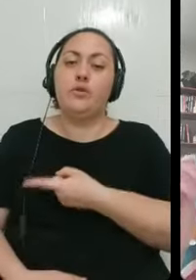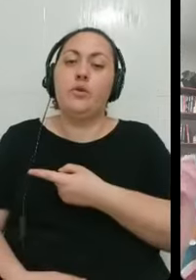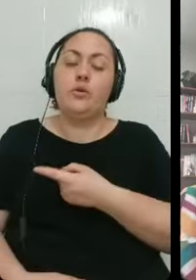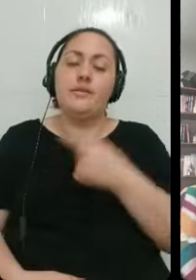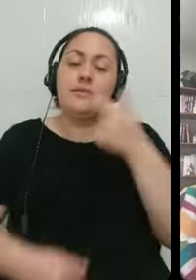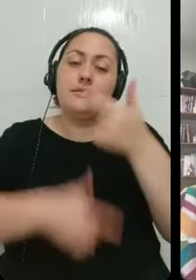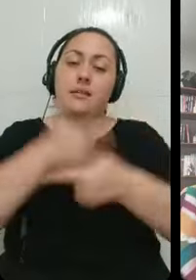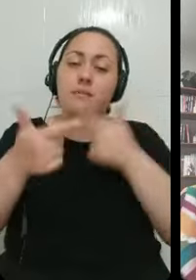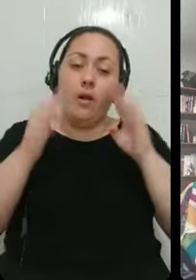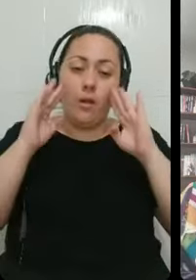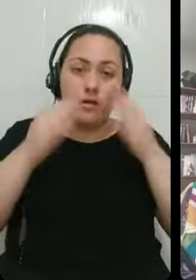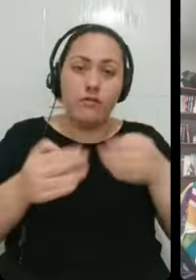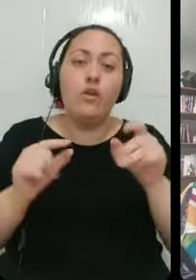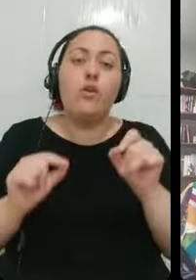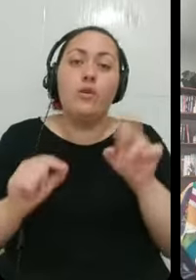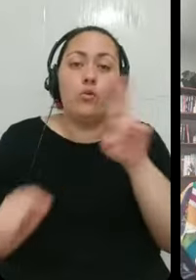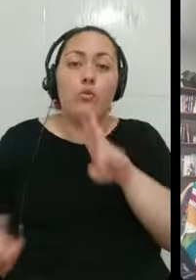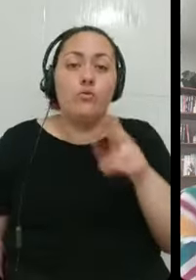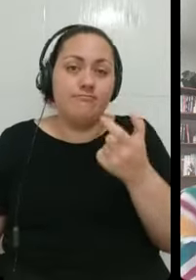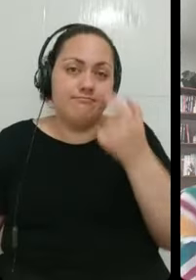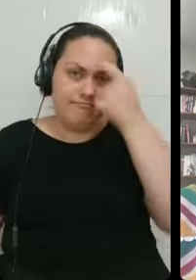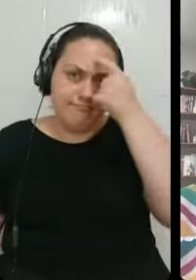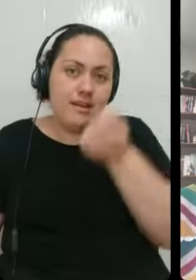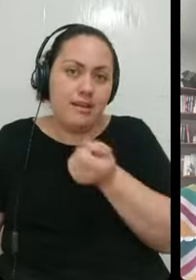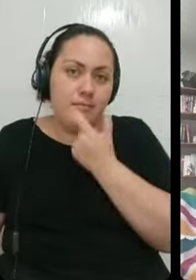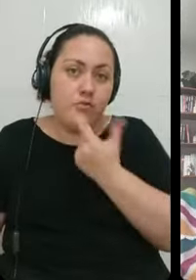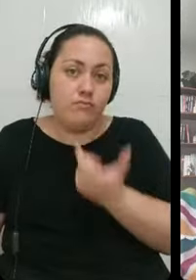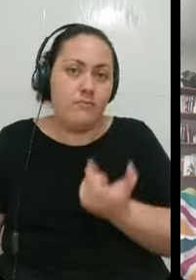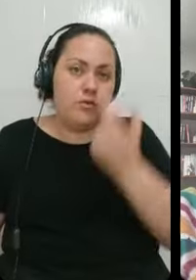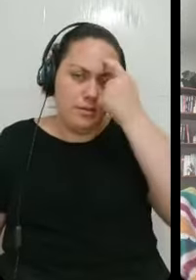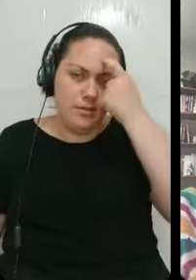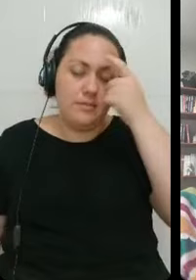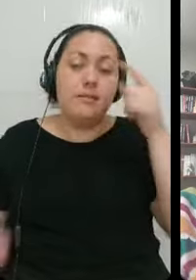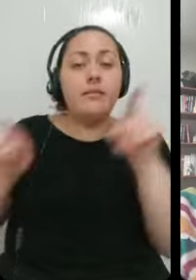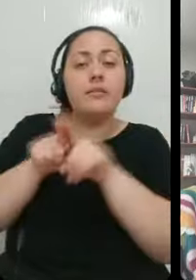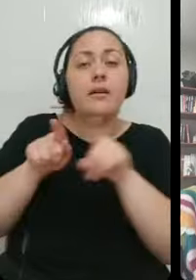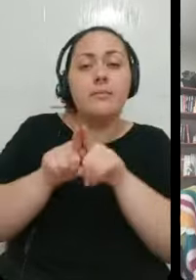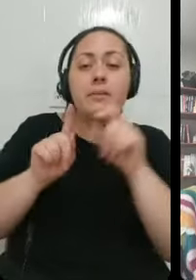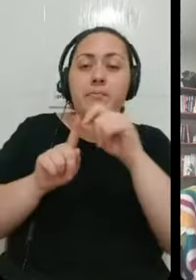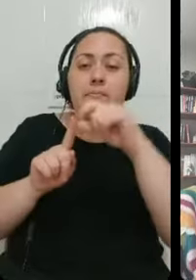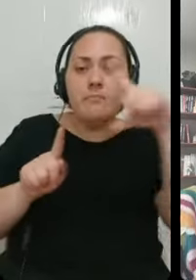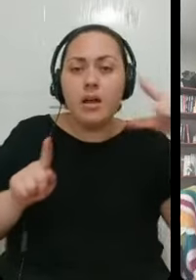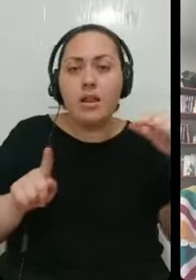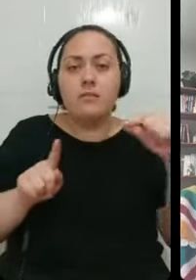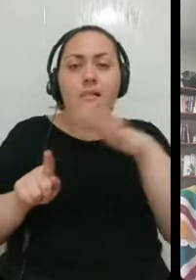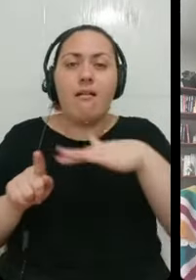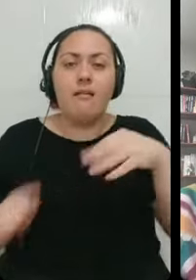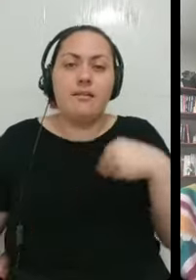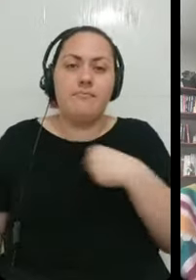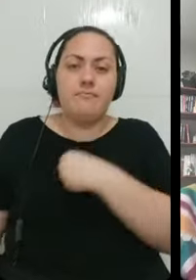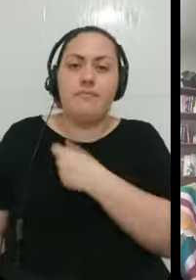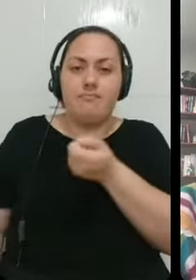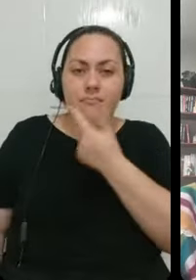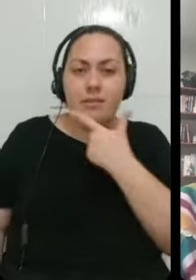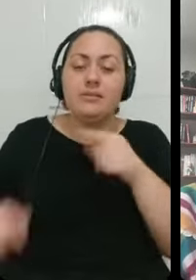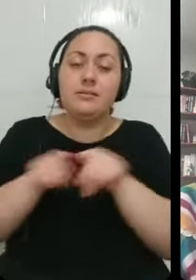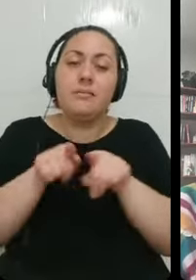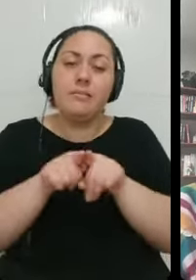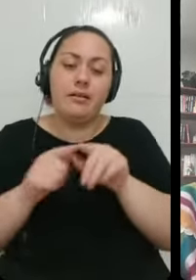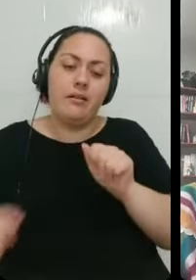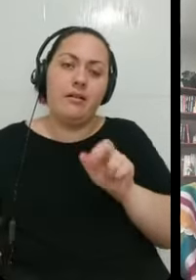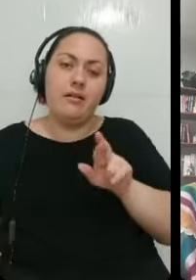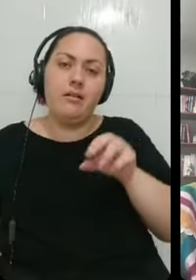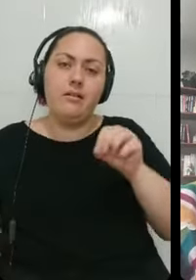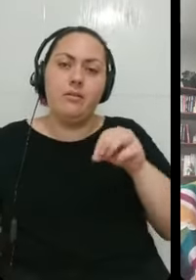medicamentos, né, e também com plantas medicinais e aromaterapia, né. A gente